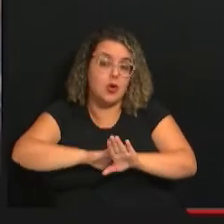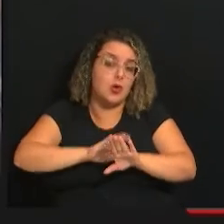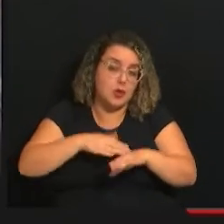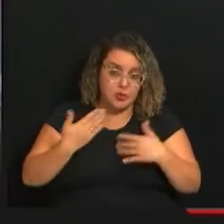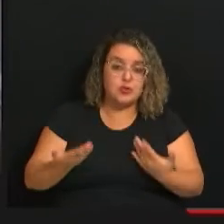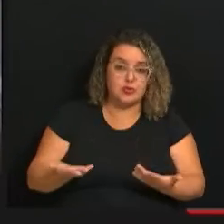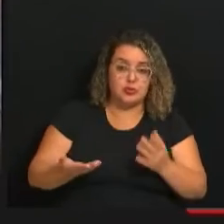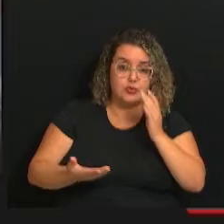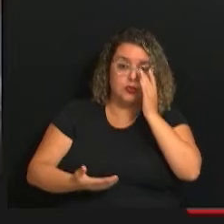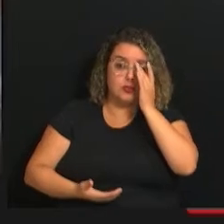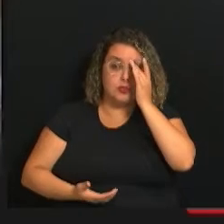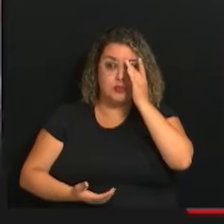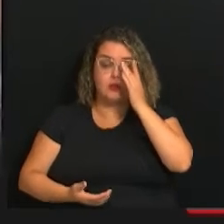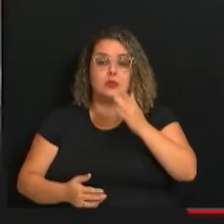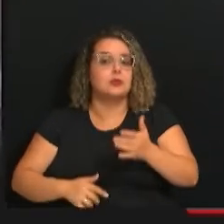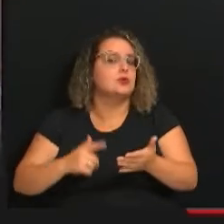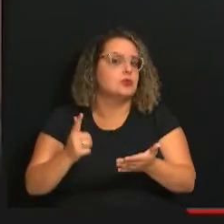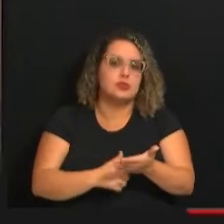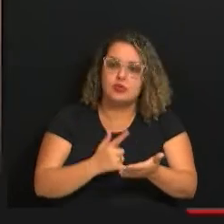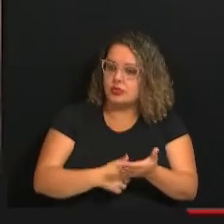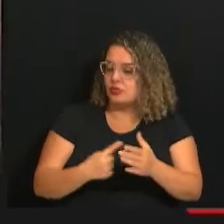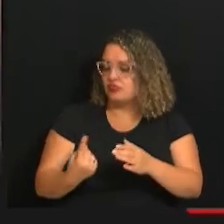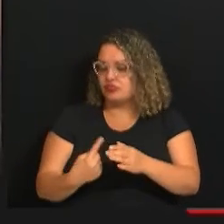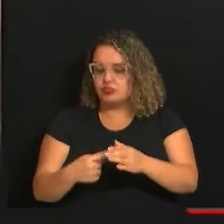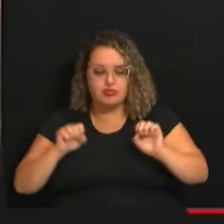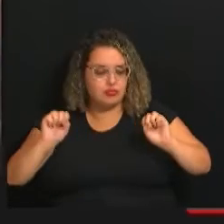Eliane juíza e a Eliane escritora?